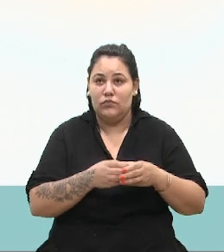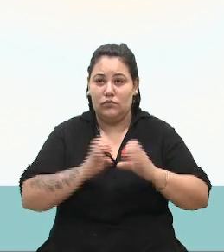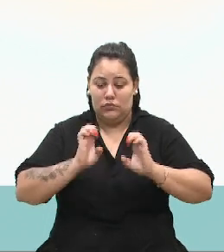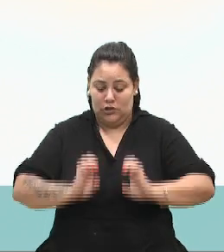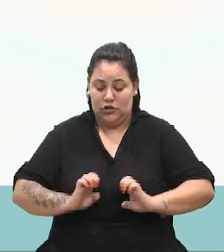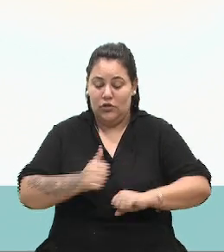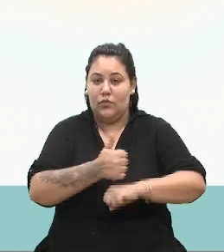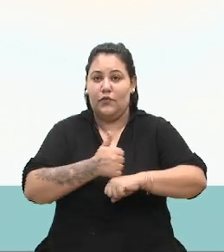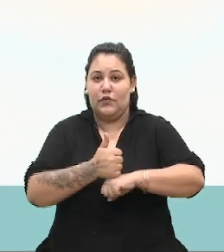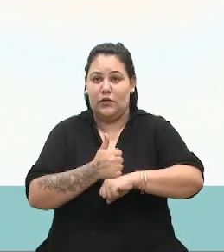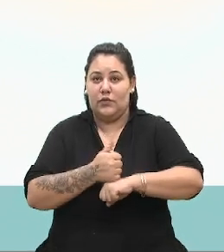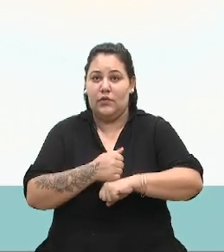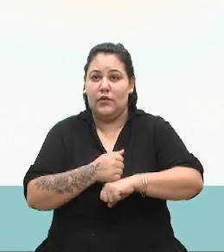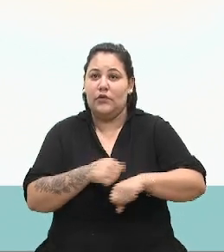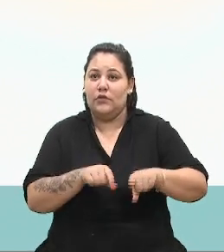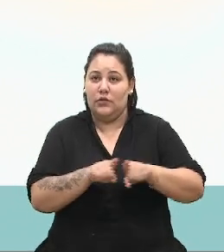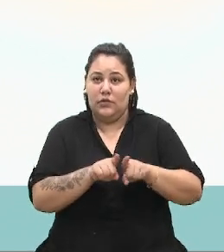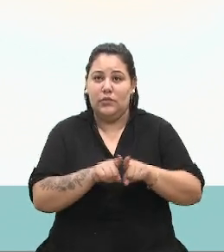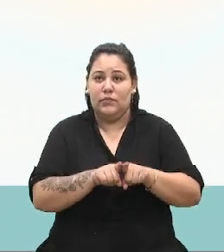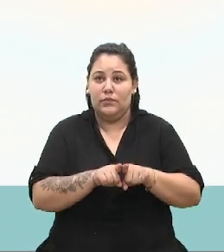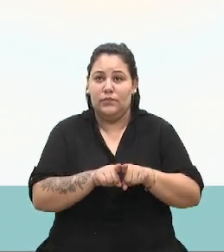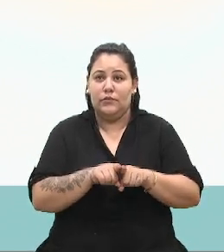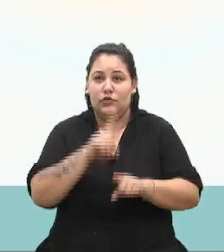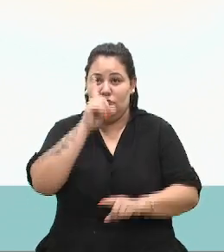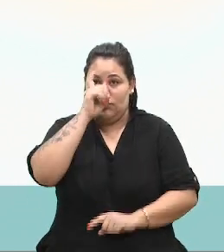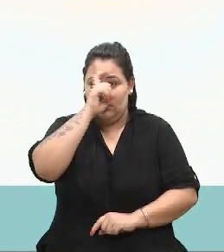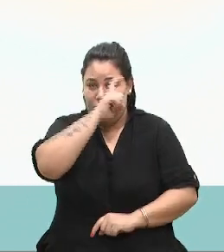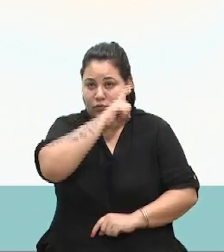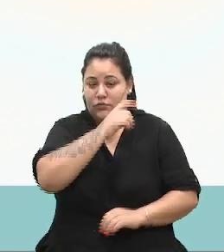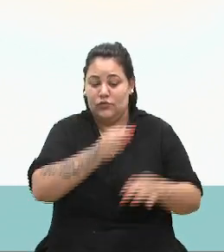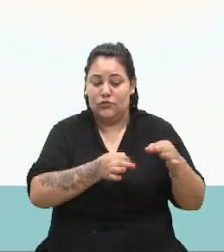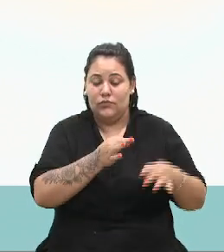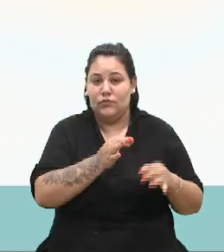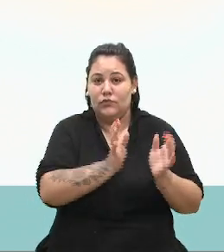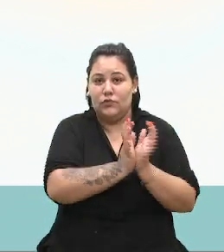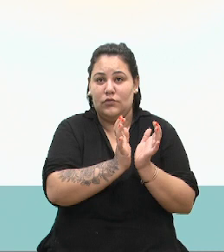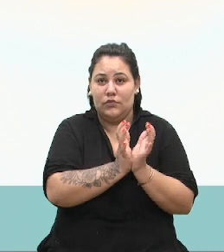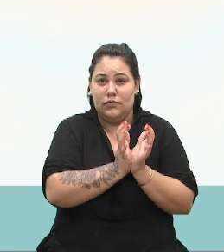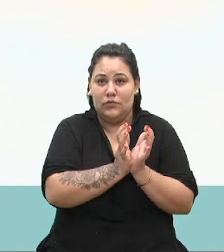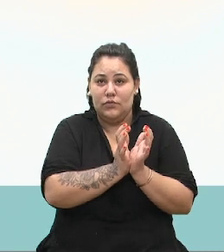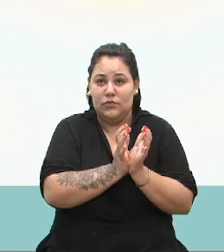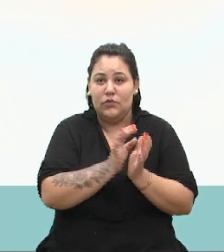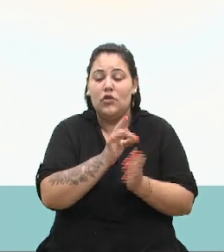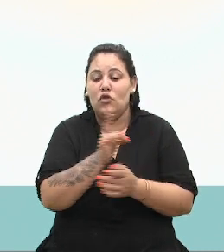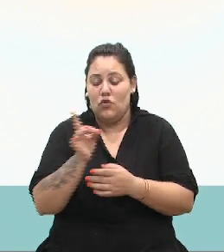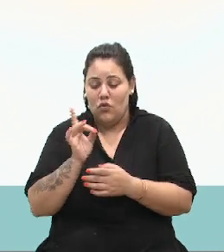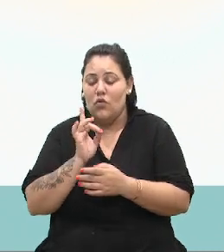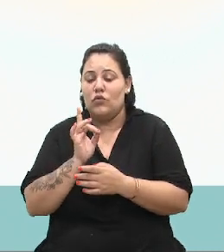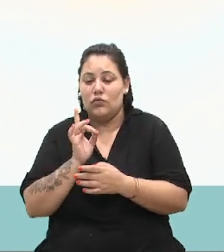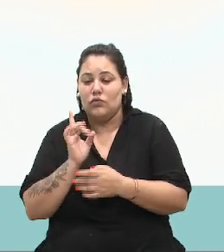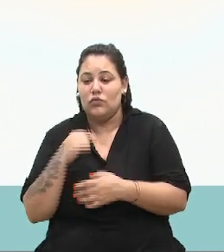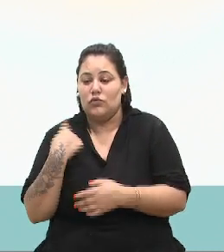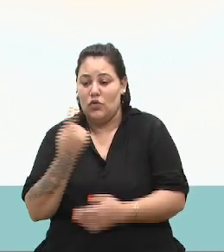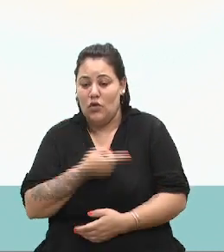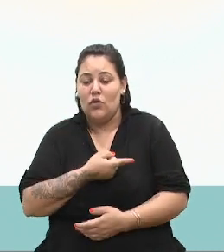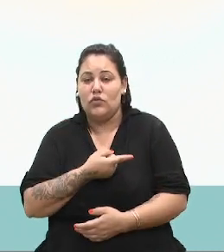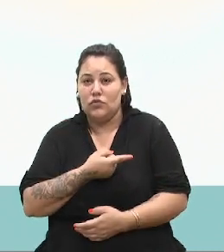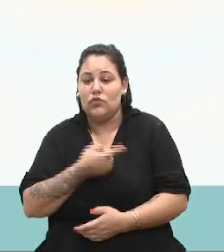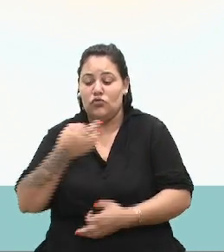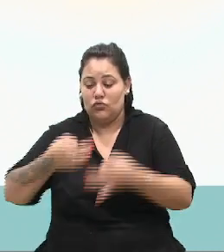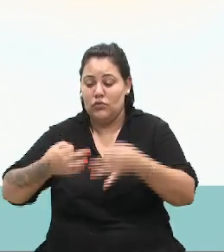missão também de julgar os colegas. E não acho que nós não julgamos, nós julgamos, muitas vezes caçamos